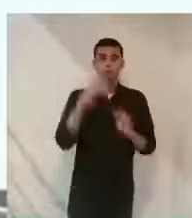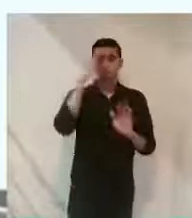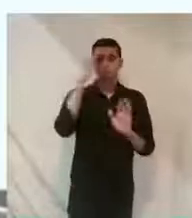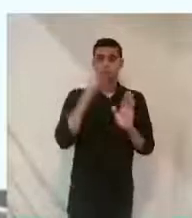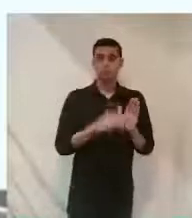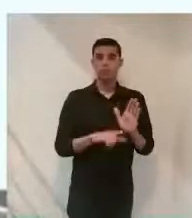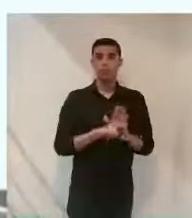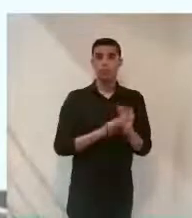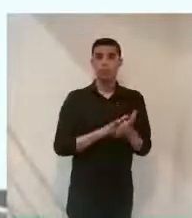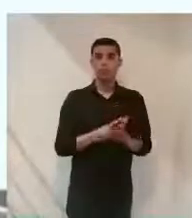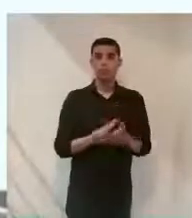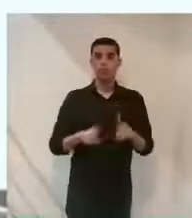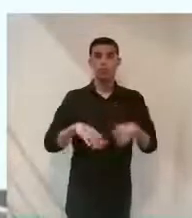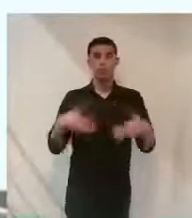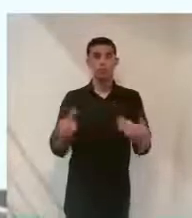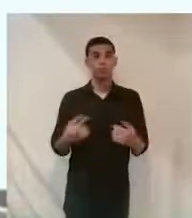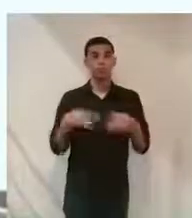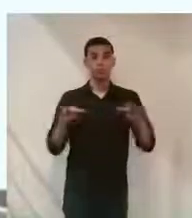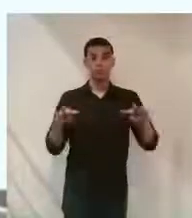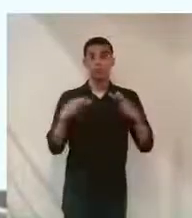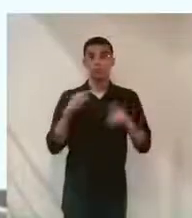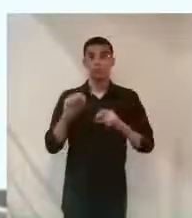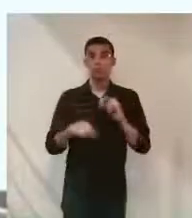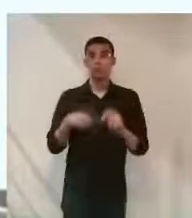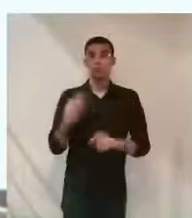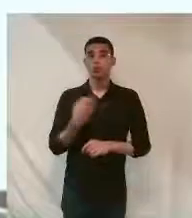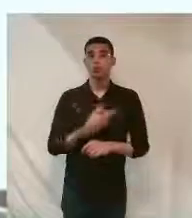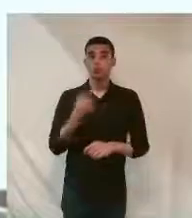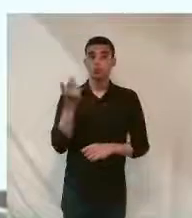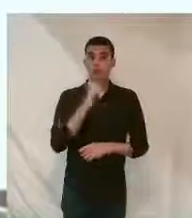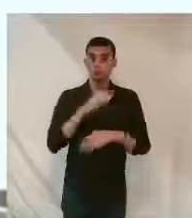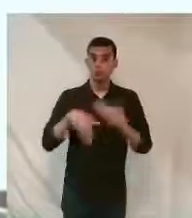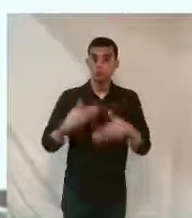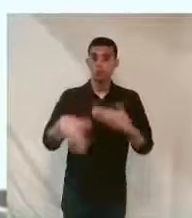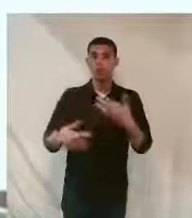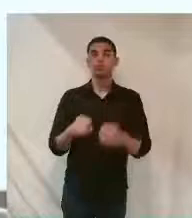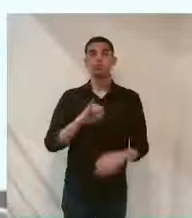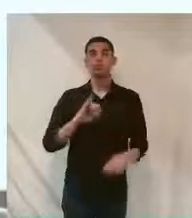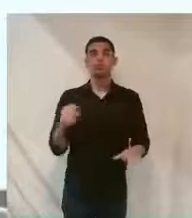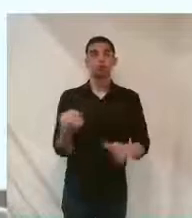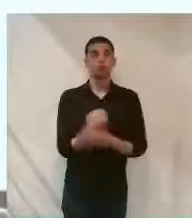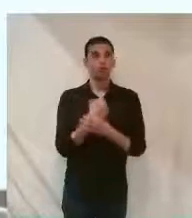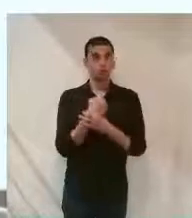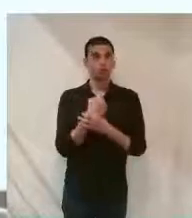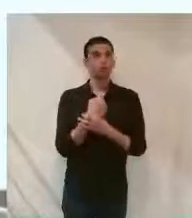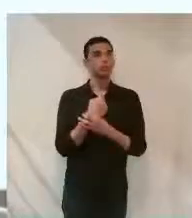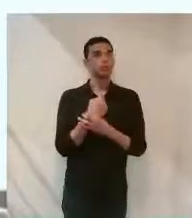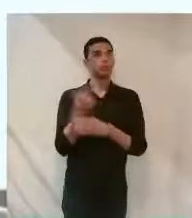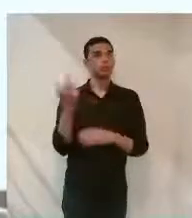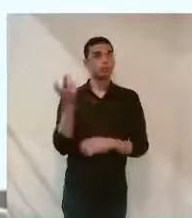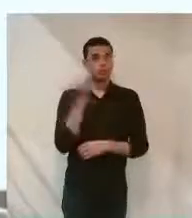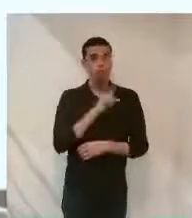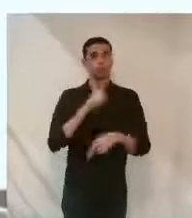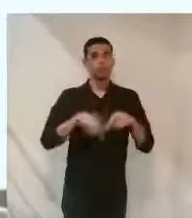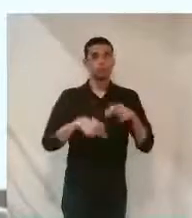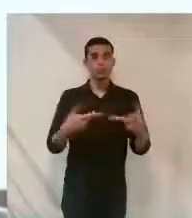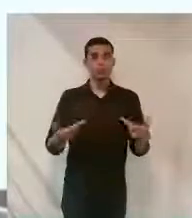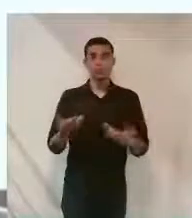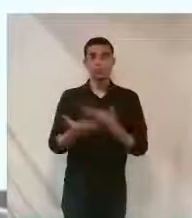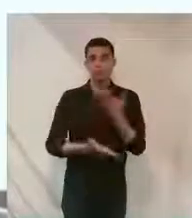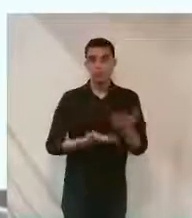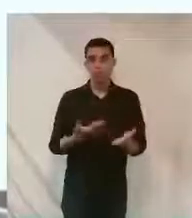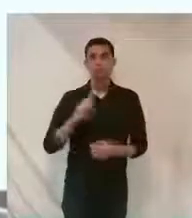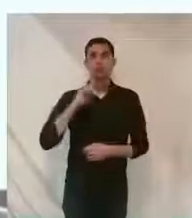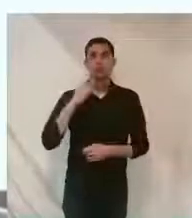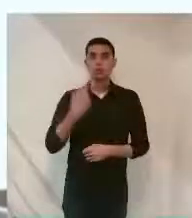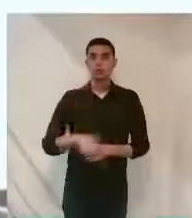eu chamo a atenção de que nós só vamos avançar, garantir a ampliação da recuperação de resíduos no Brasil, aumentar